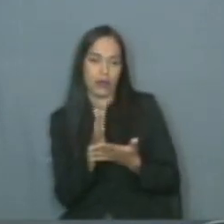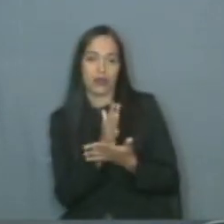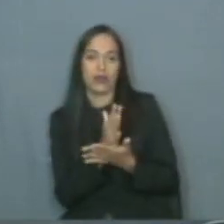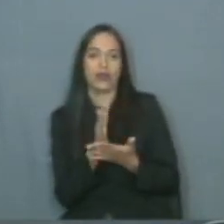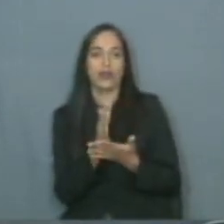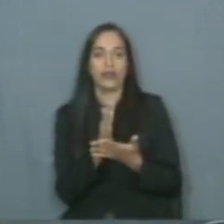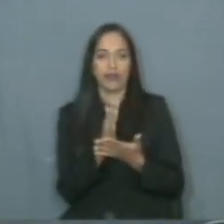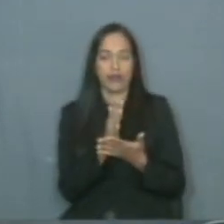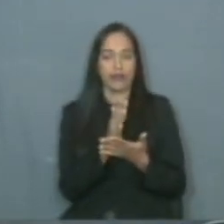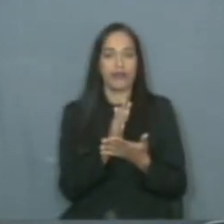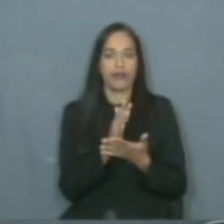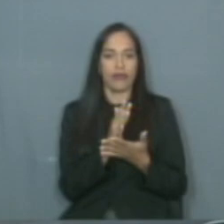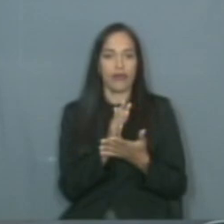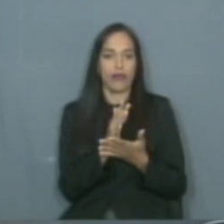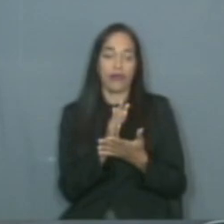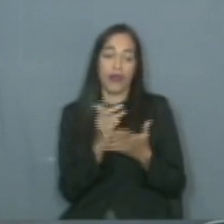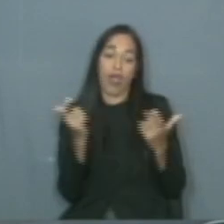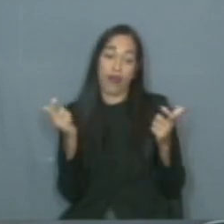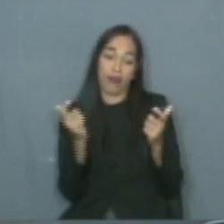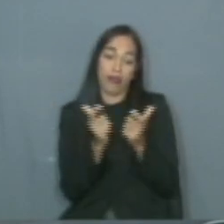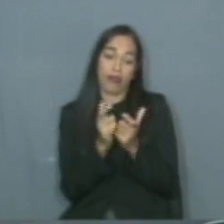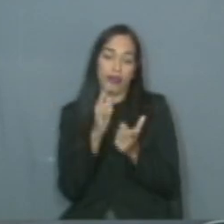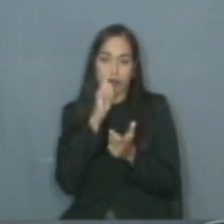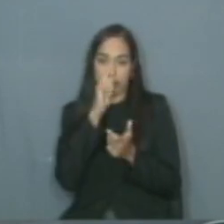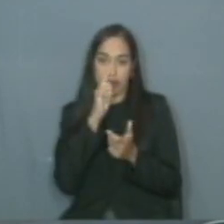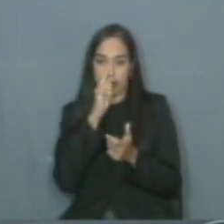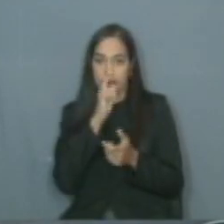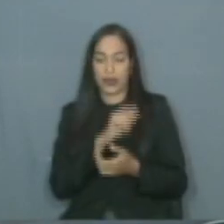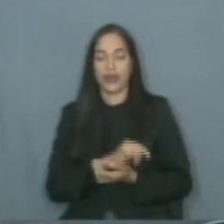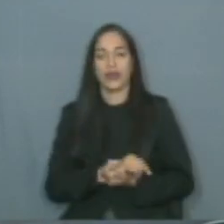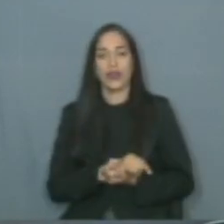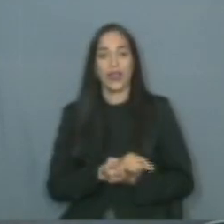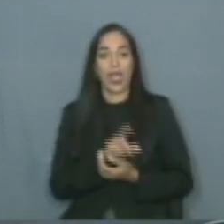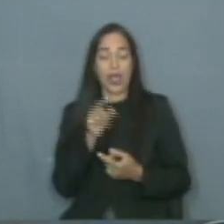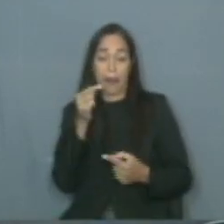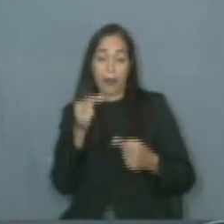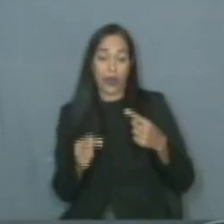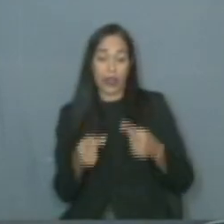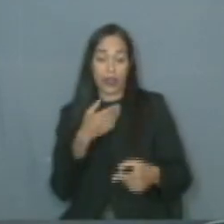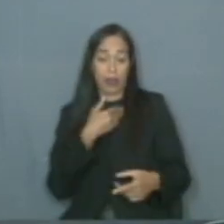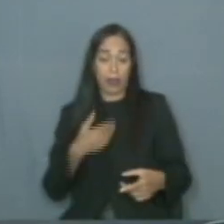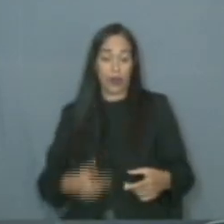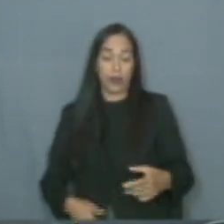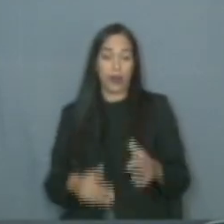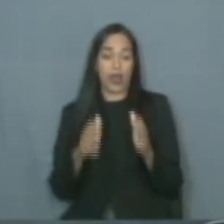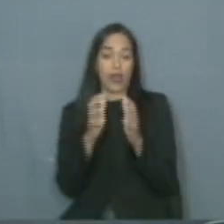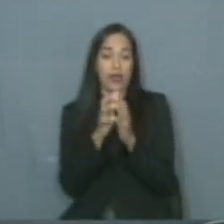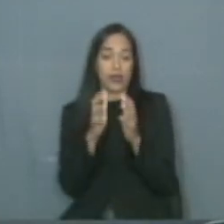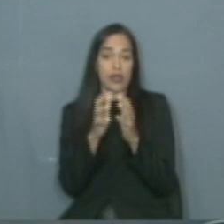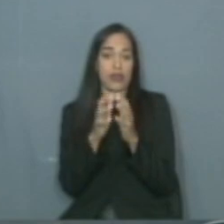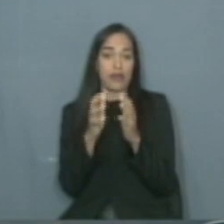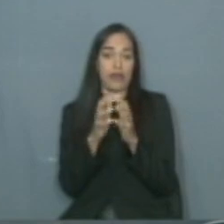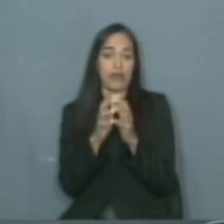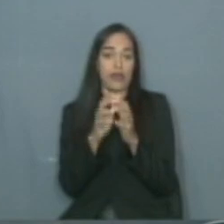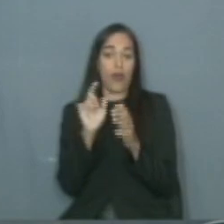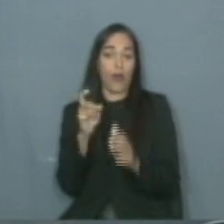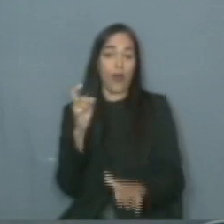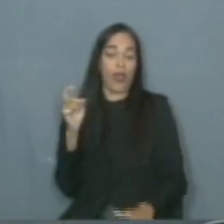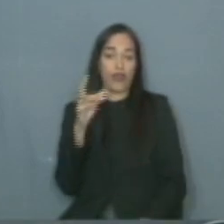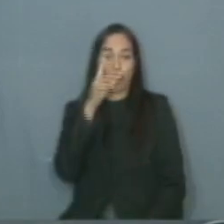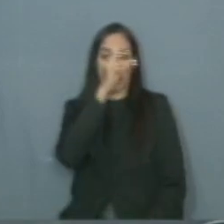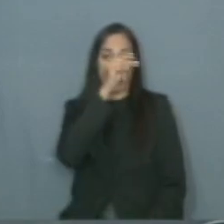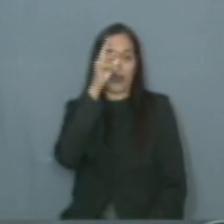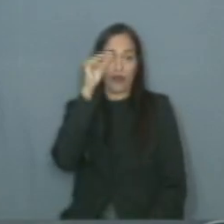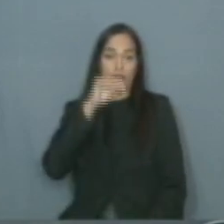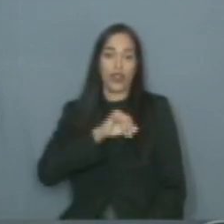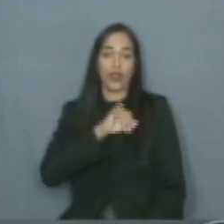podem fazer um pouco menos mal. Isso foi política pública no Recife. E aí o pioneiro disso, o ex-prefeito João